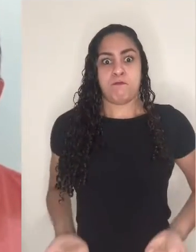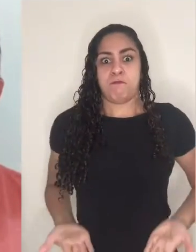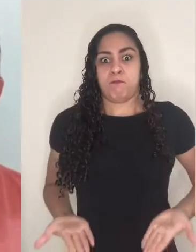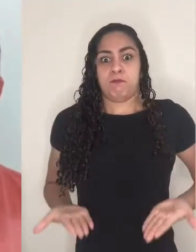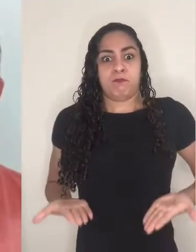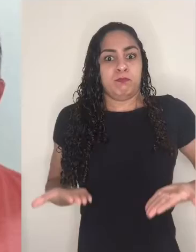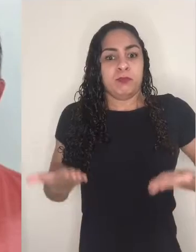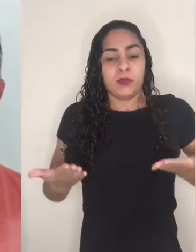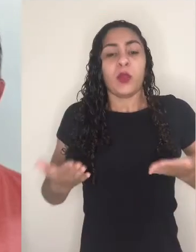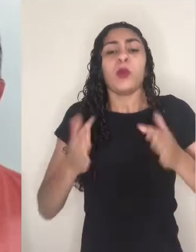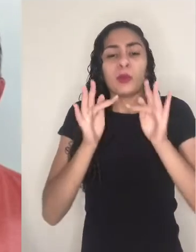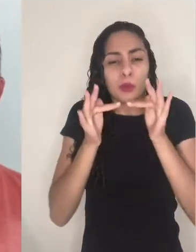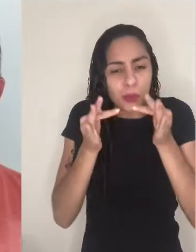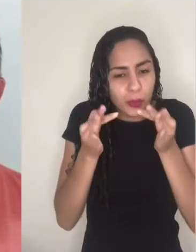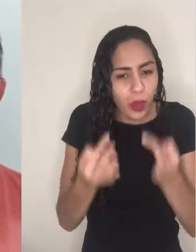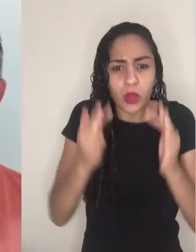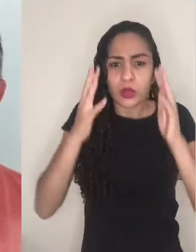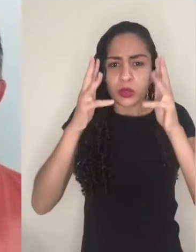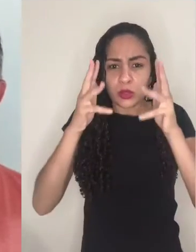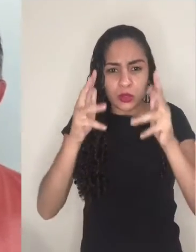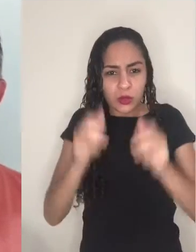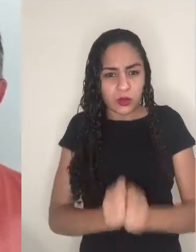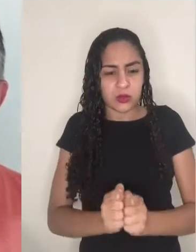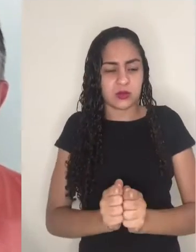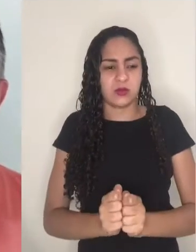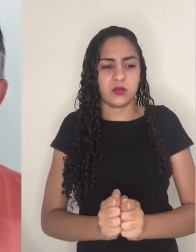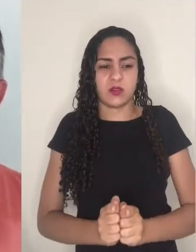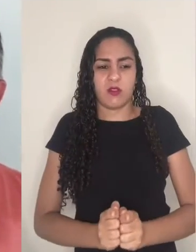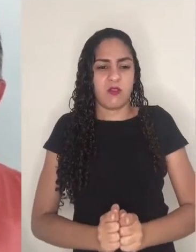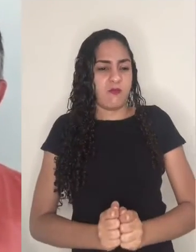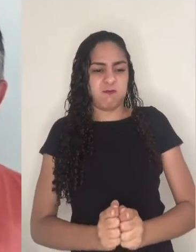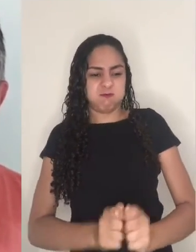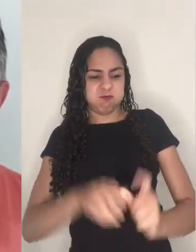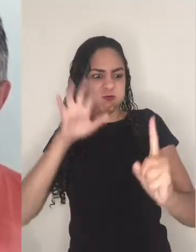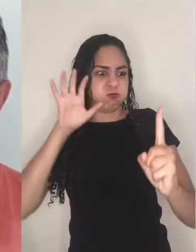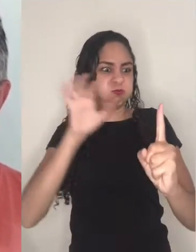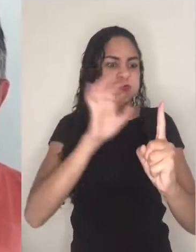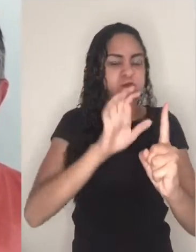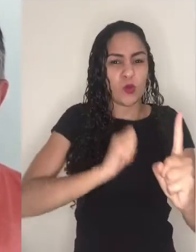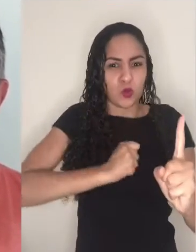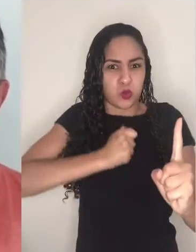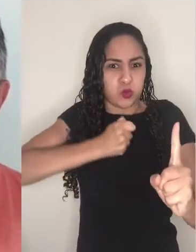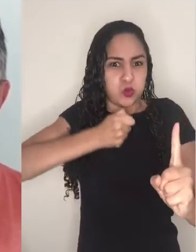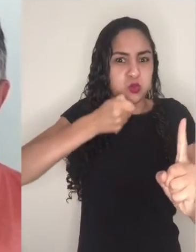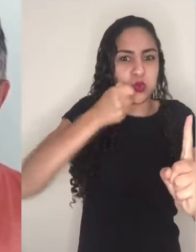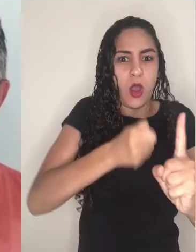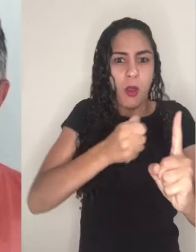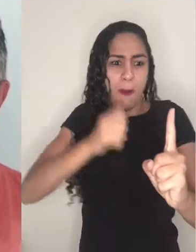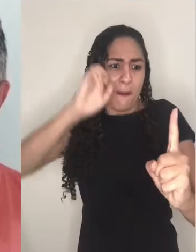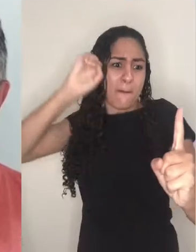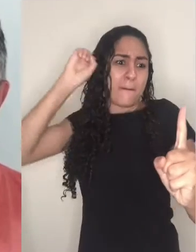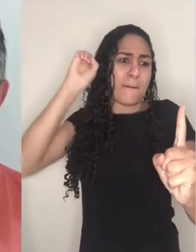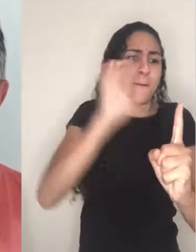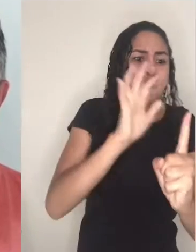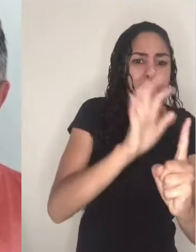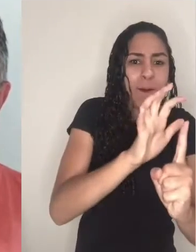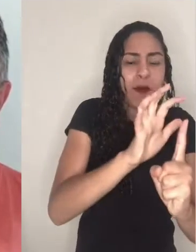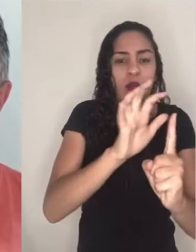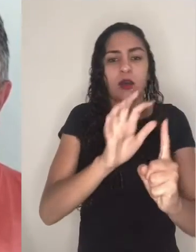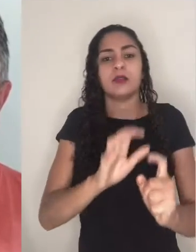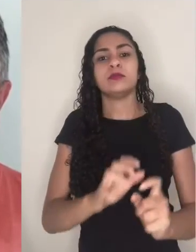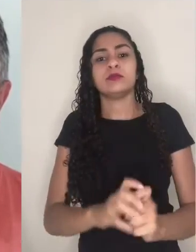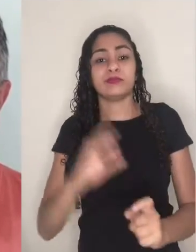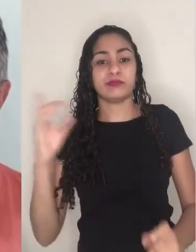se voltarem contra o salmista em ódio implacável. Visto, porém, que ele sabia que a